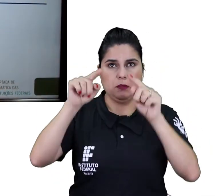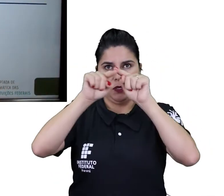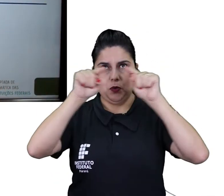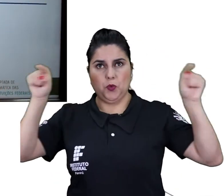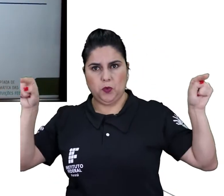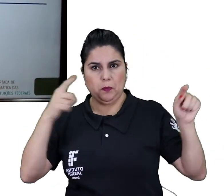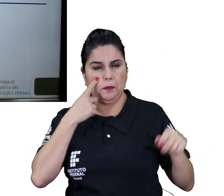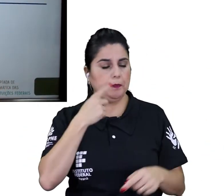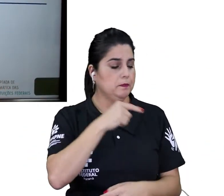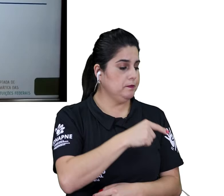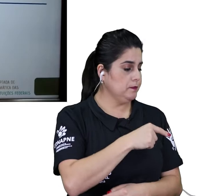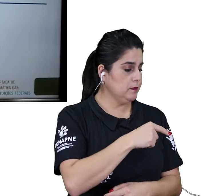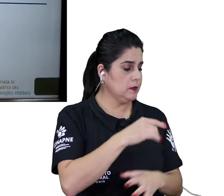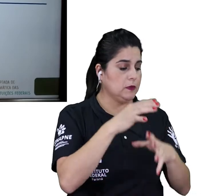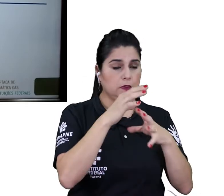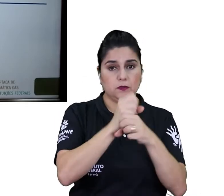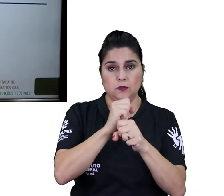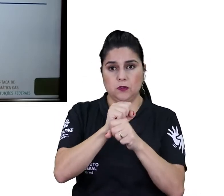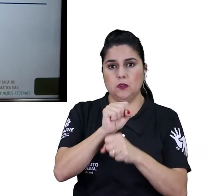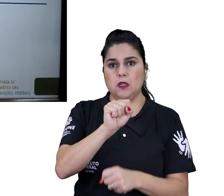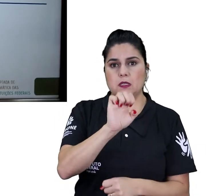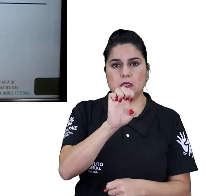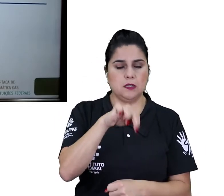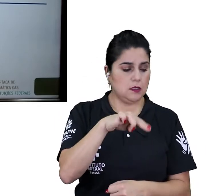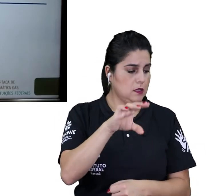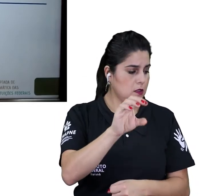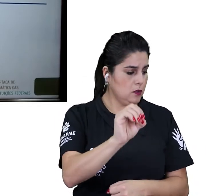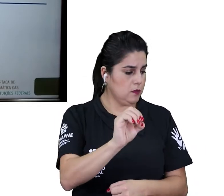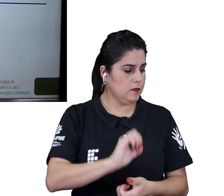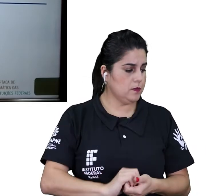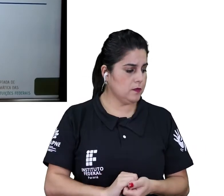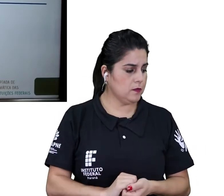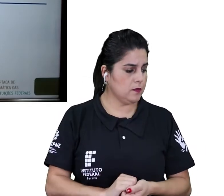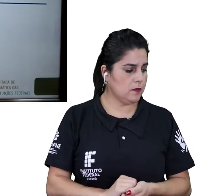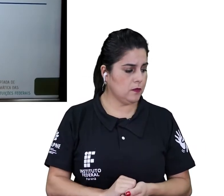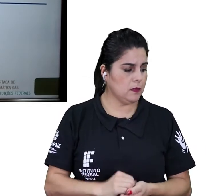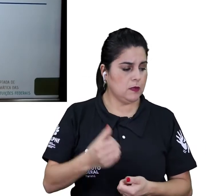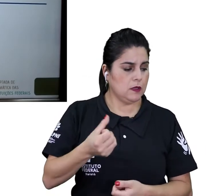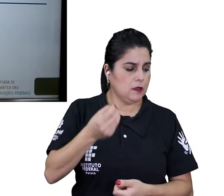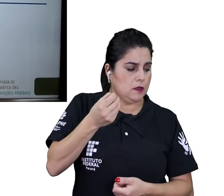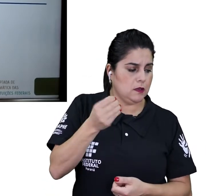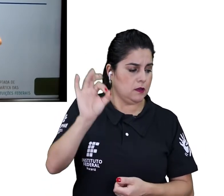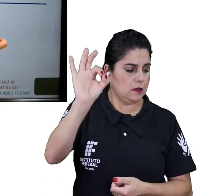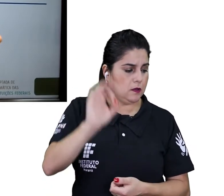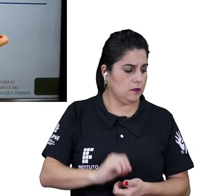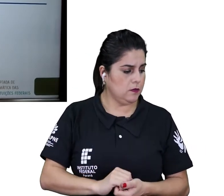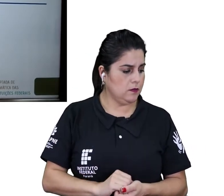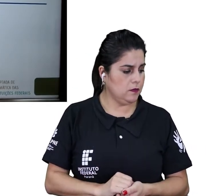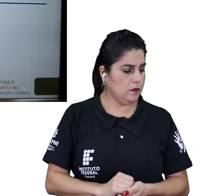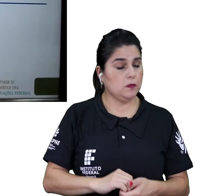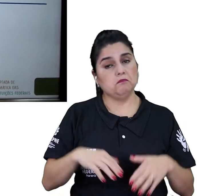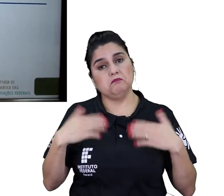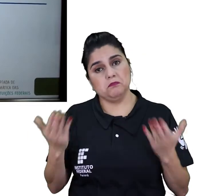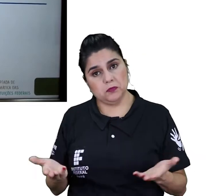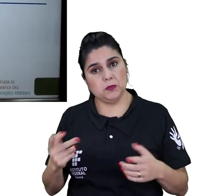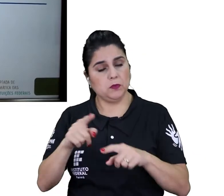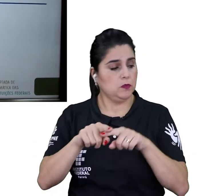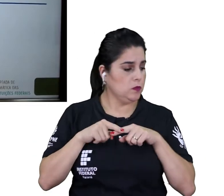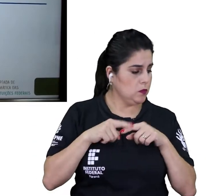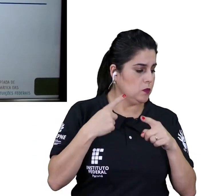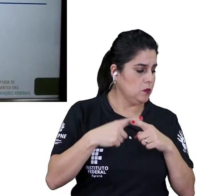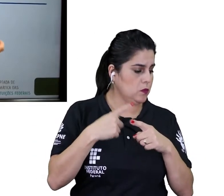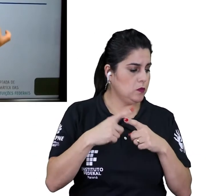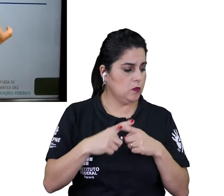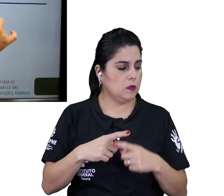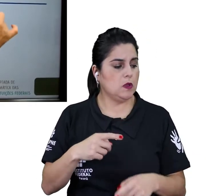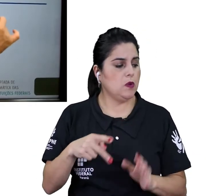e calcular o seno de 60 graus. Ou seja, vai ser o